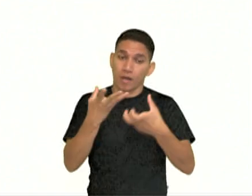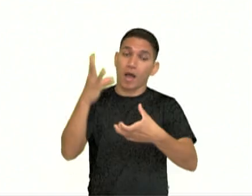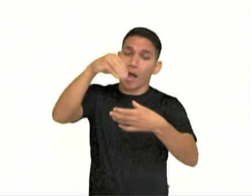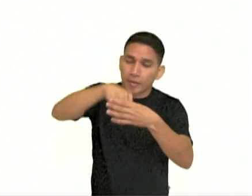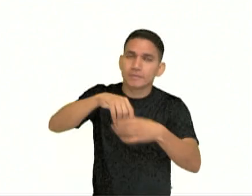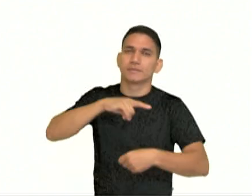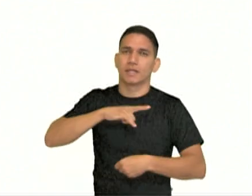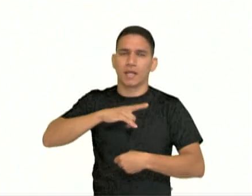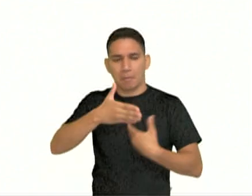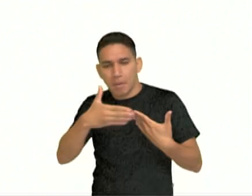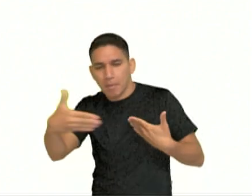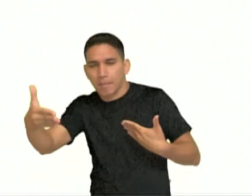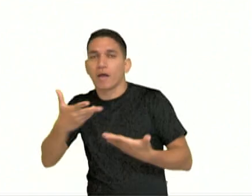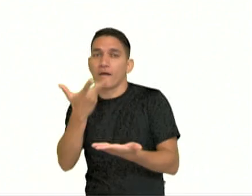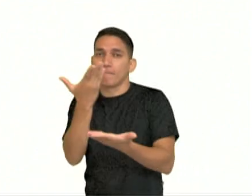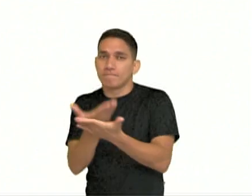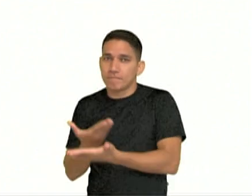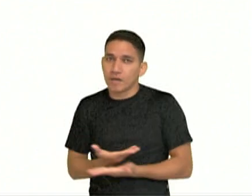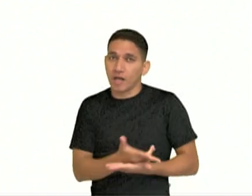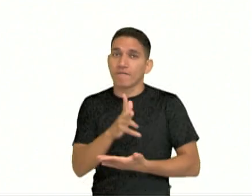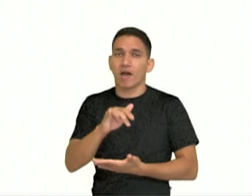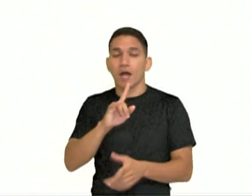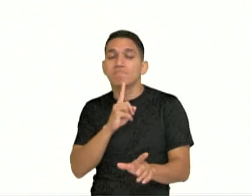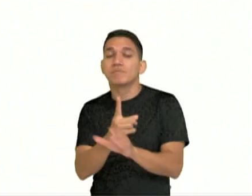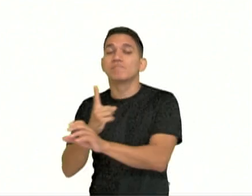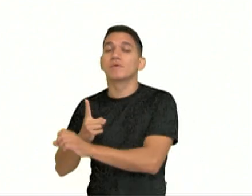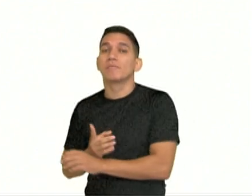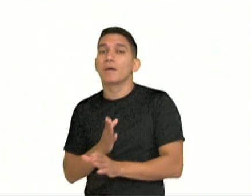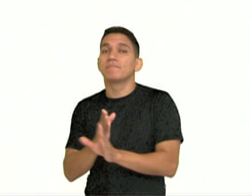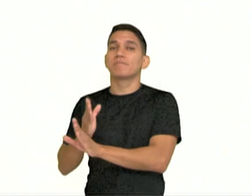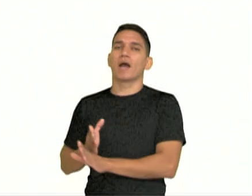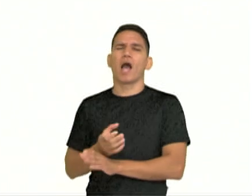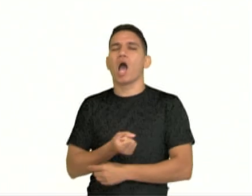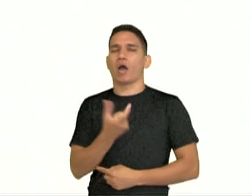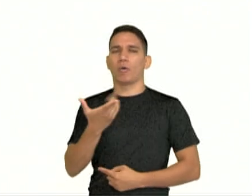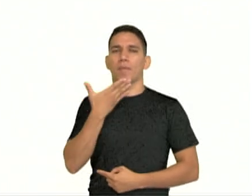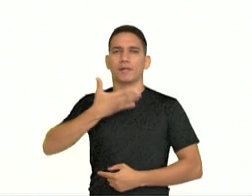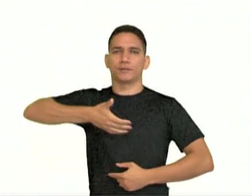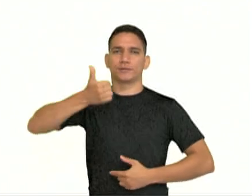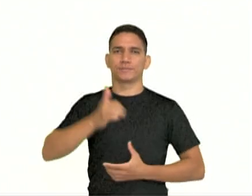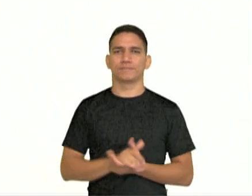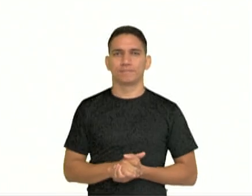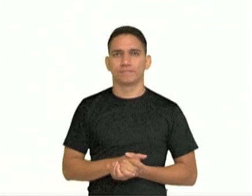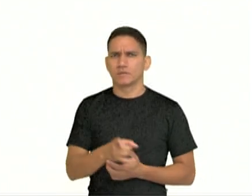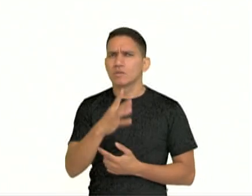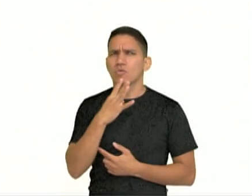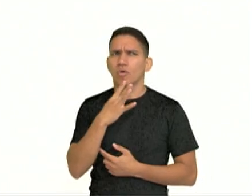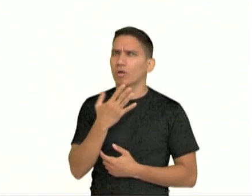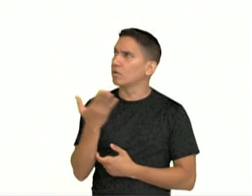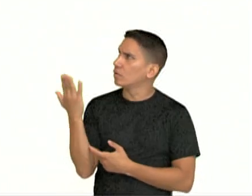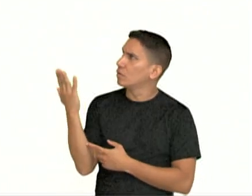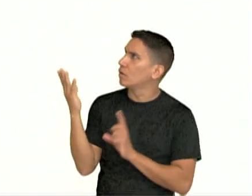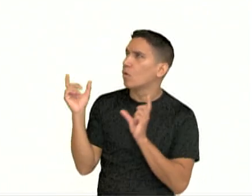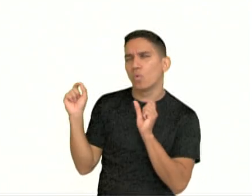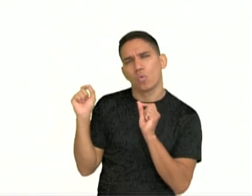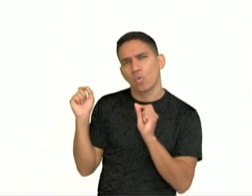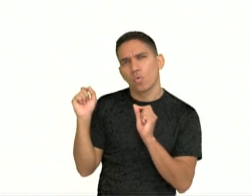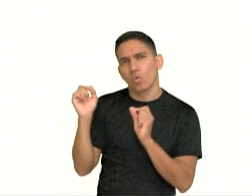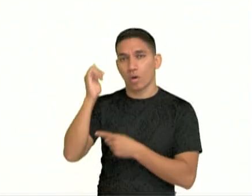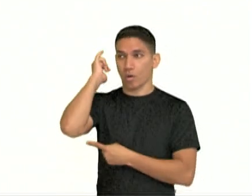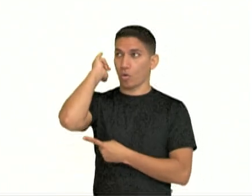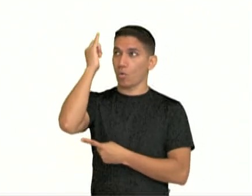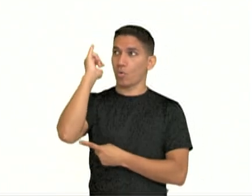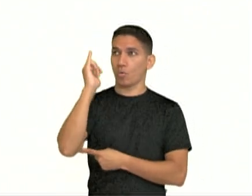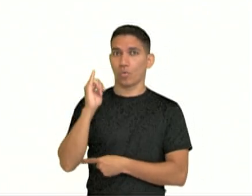e durante a aula nós vamos identificar melhor isso, certo? Você já ouviu falar no romance